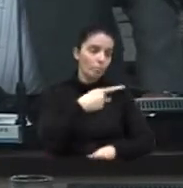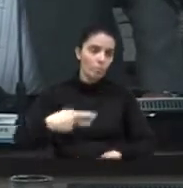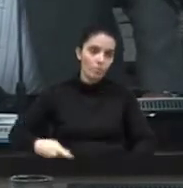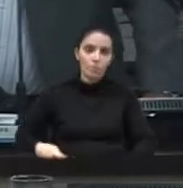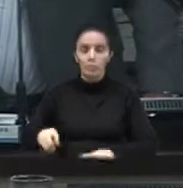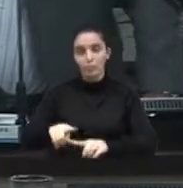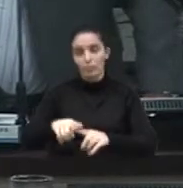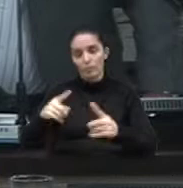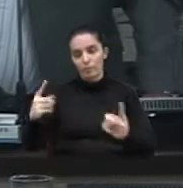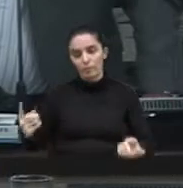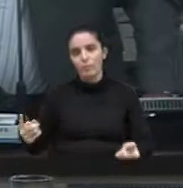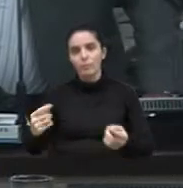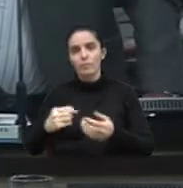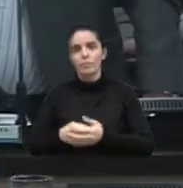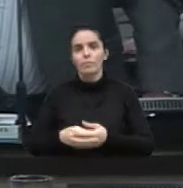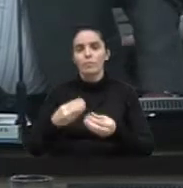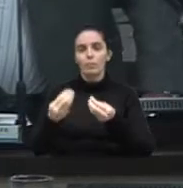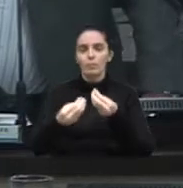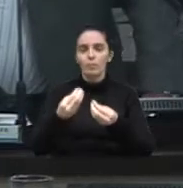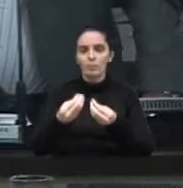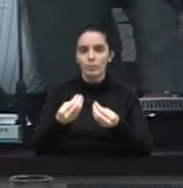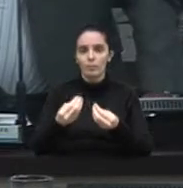com relação à reprodução daquilo.